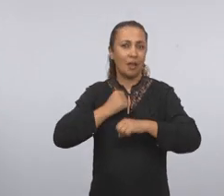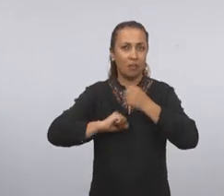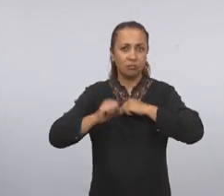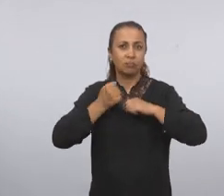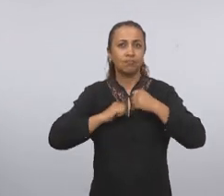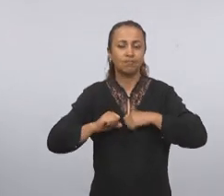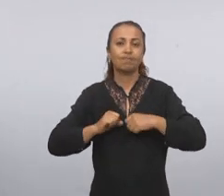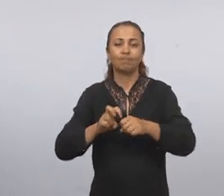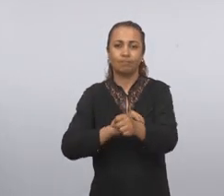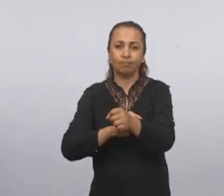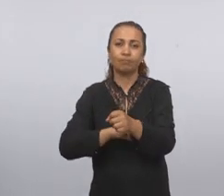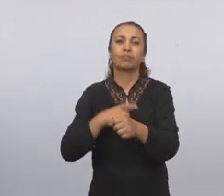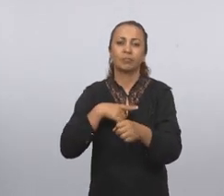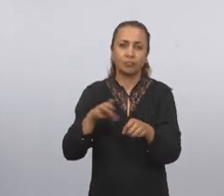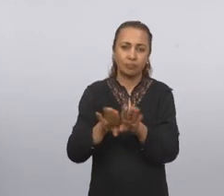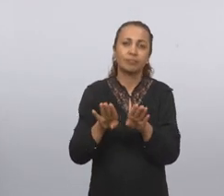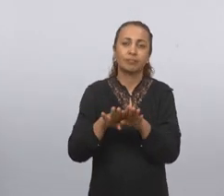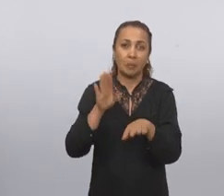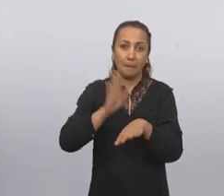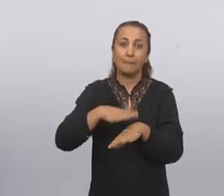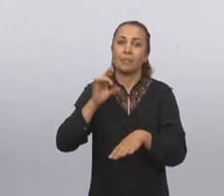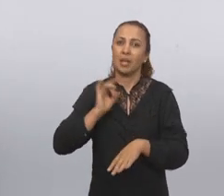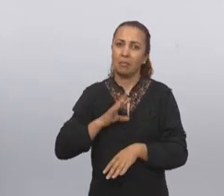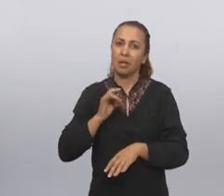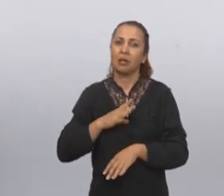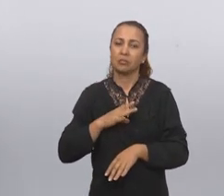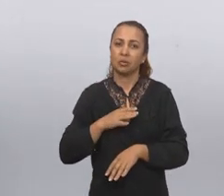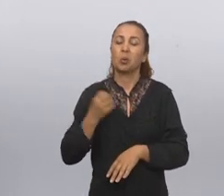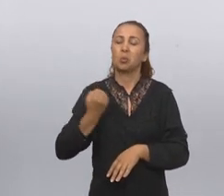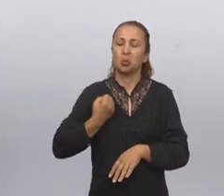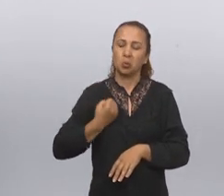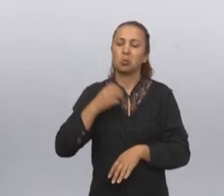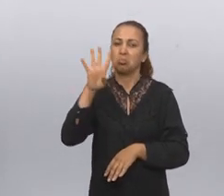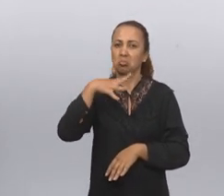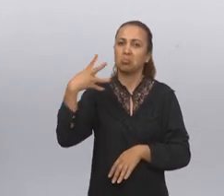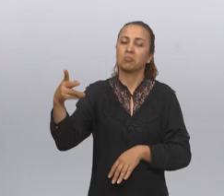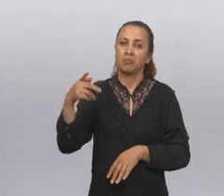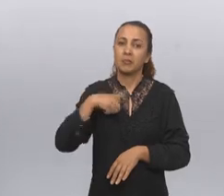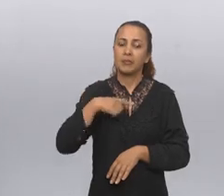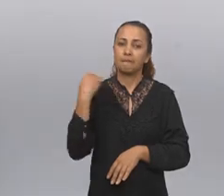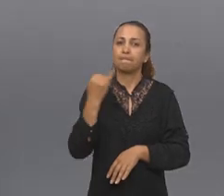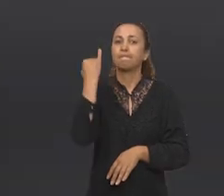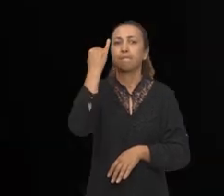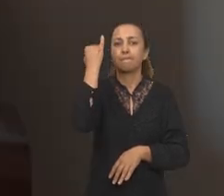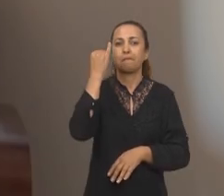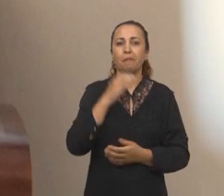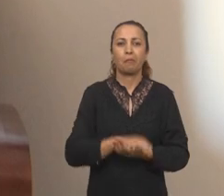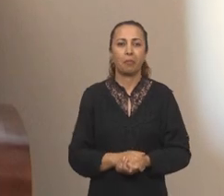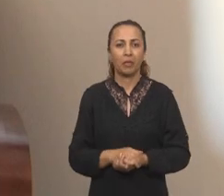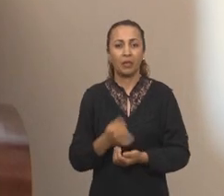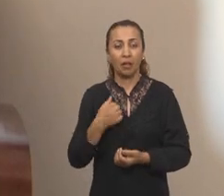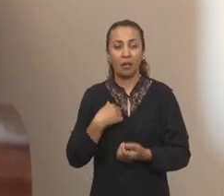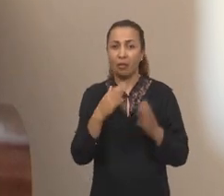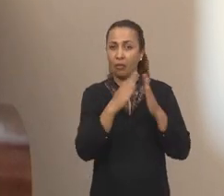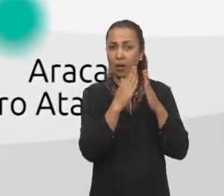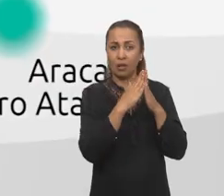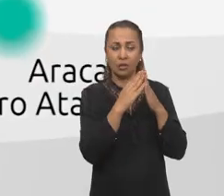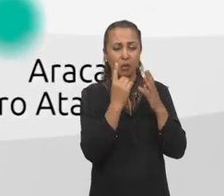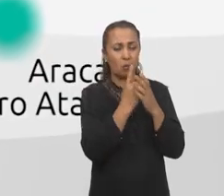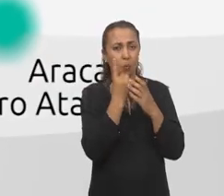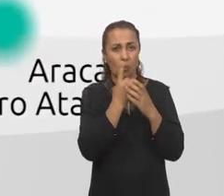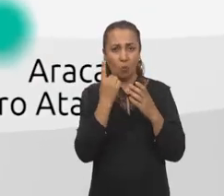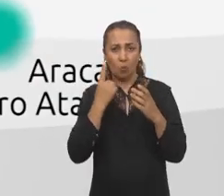estressadas também tiveram muito mais medo são Dados significativos que deram na nossa pesquisa eu morava